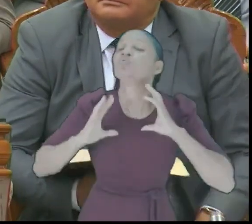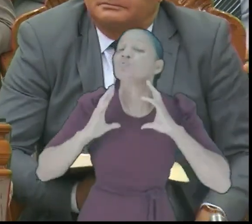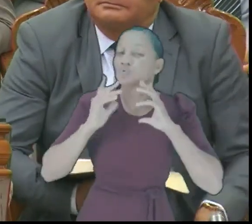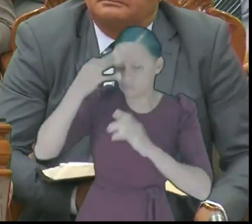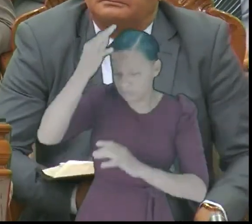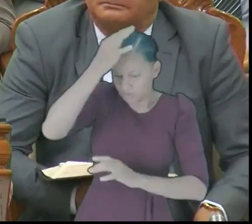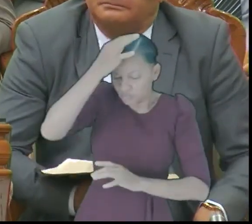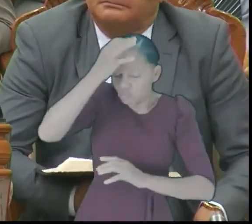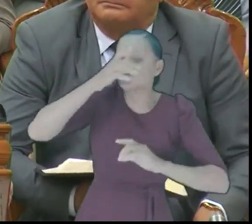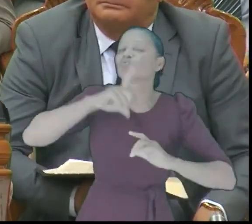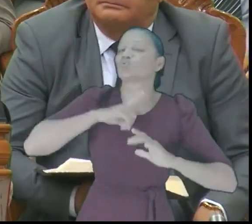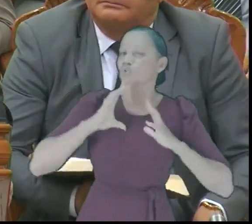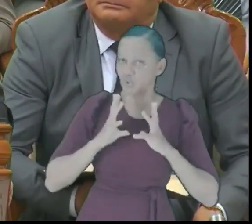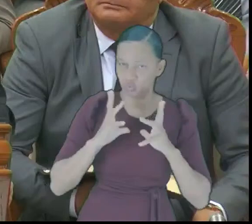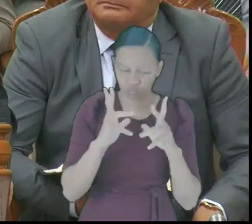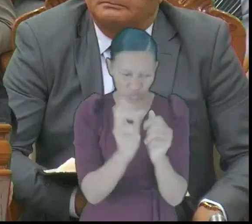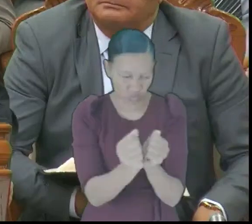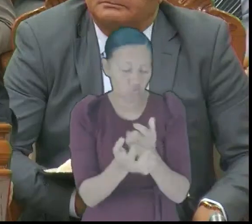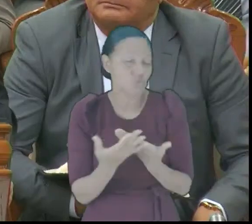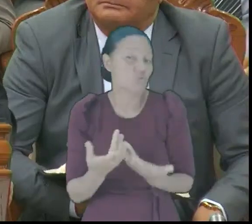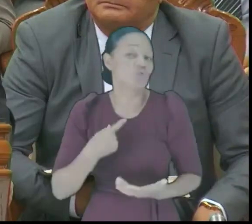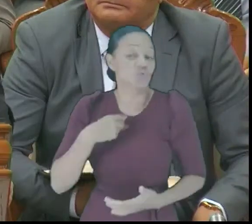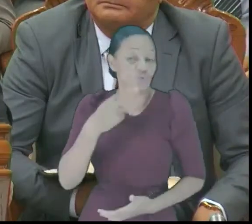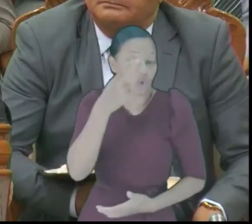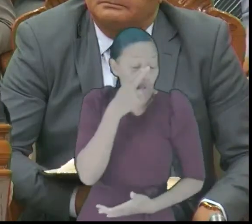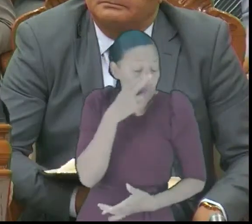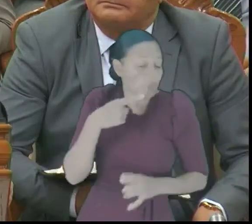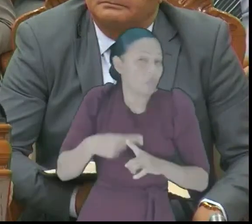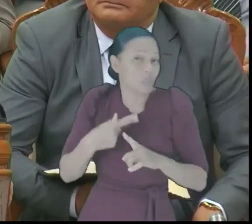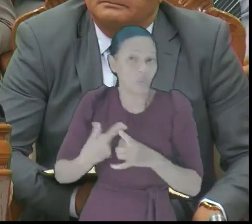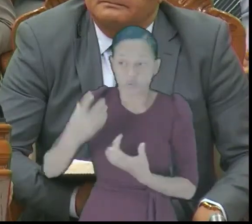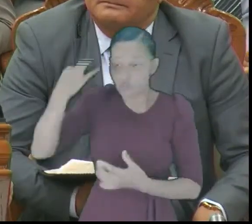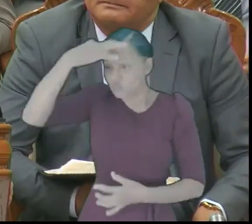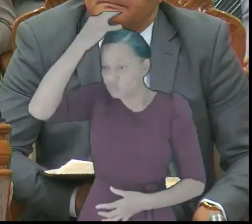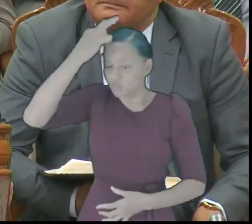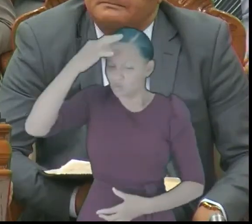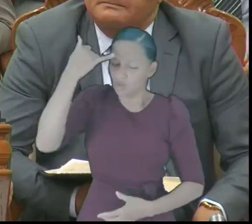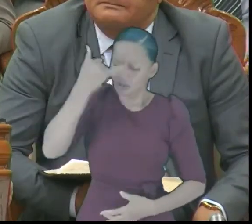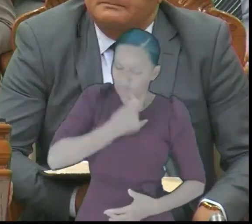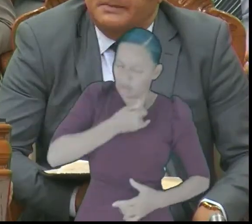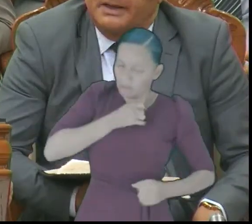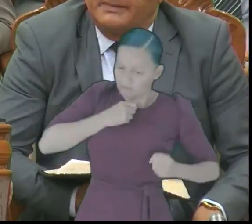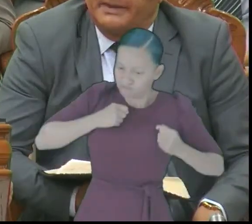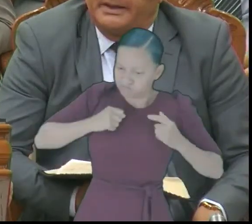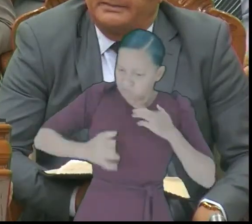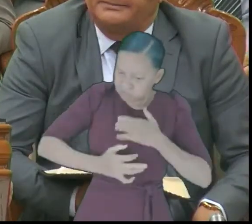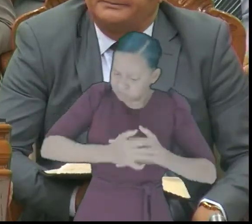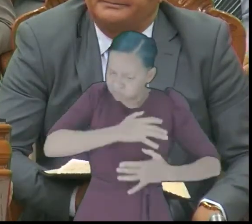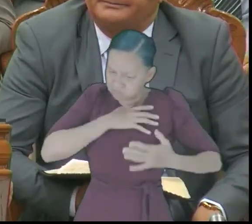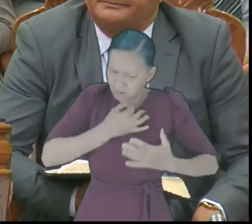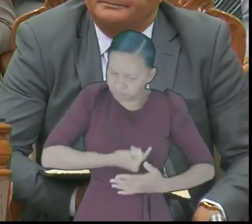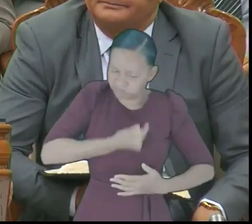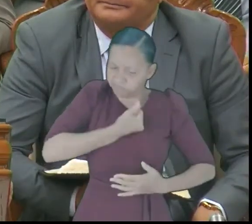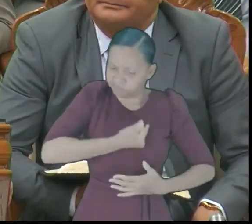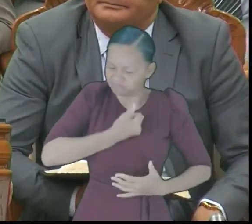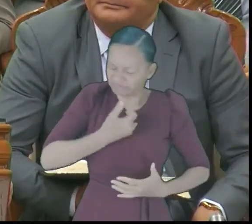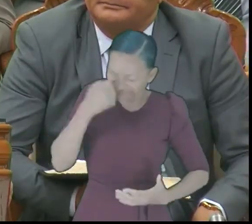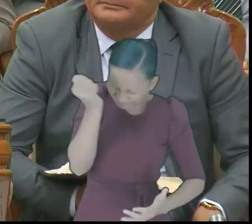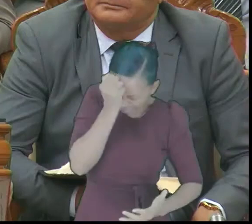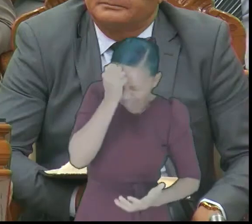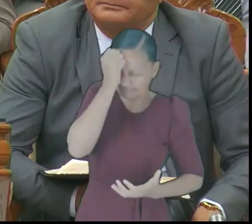tem. Porque a gente só é crente porque o Espírito Santo foi quem agiu, foi quem nos convenceu.